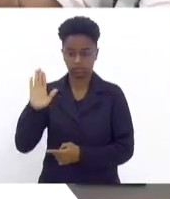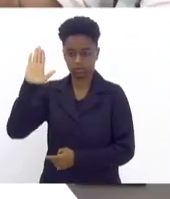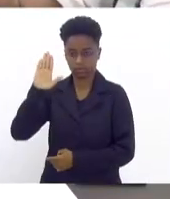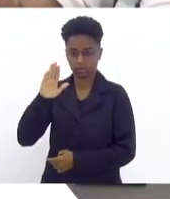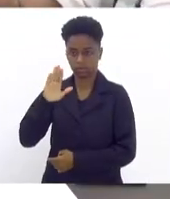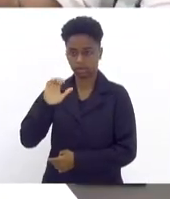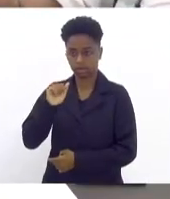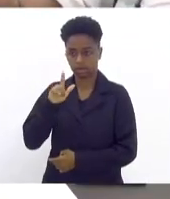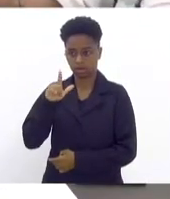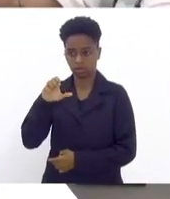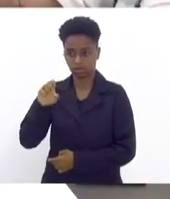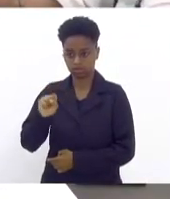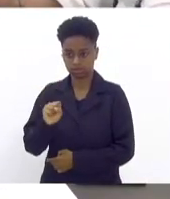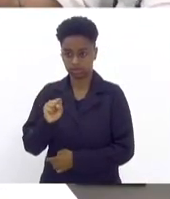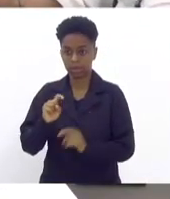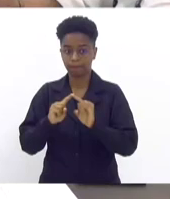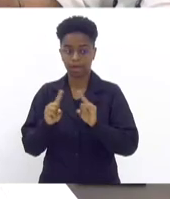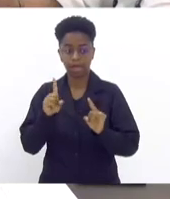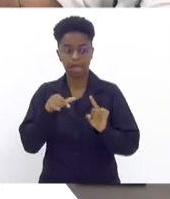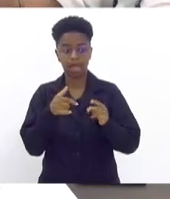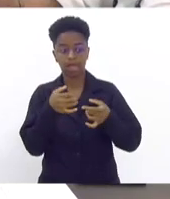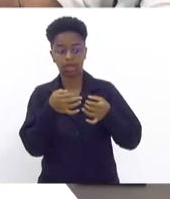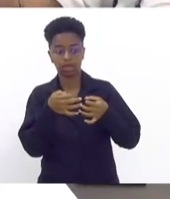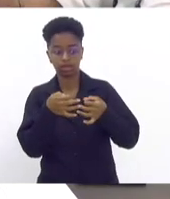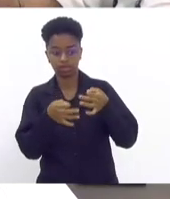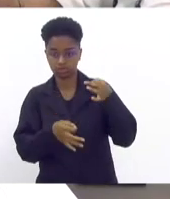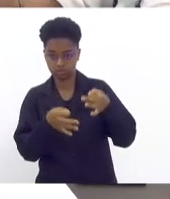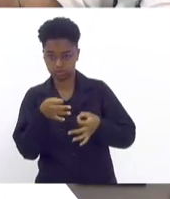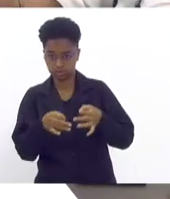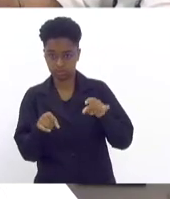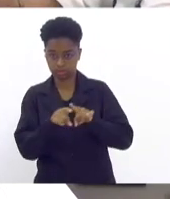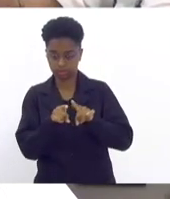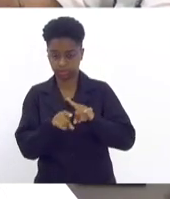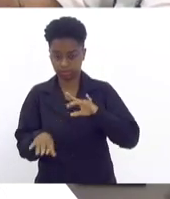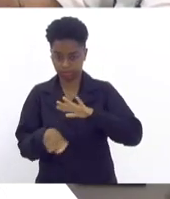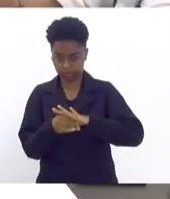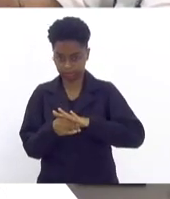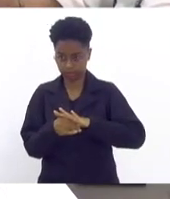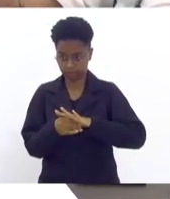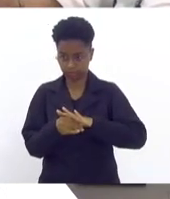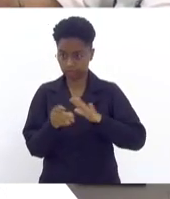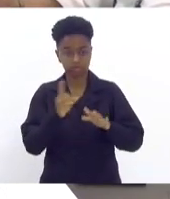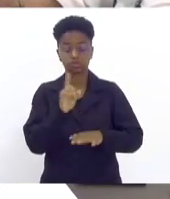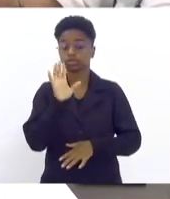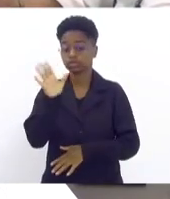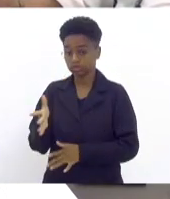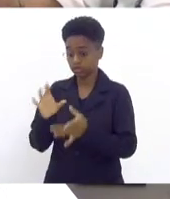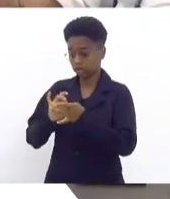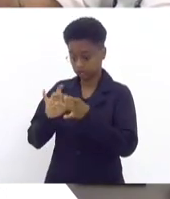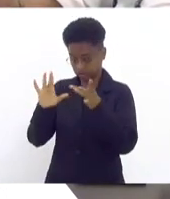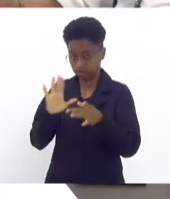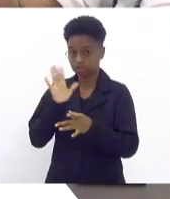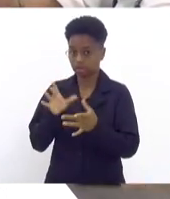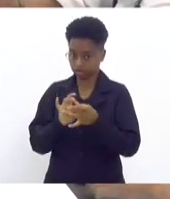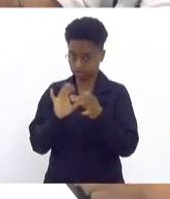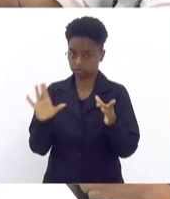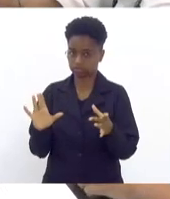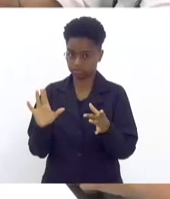mas Vossa Excelência está pela juridicidade com emenda, tornando autorizativo. Não, ele já é autorizativo. Ele já é